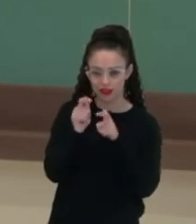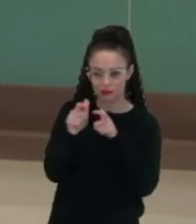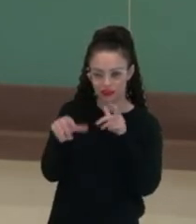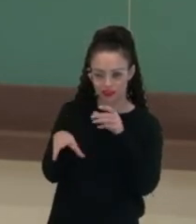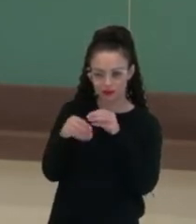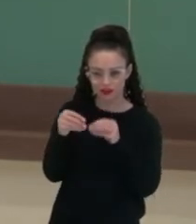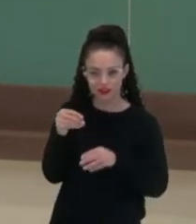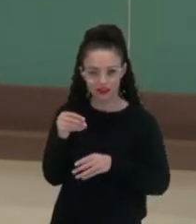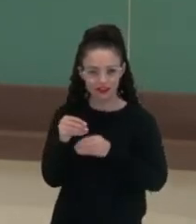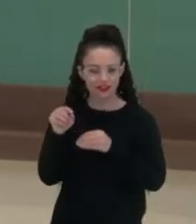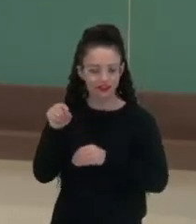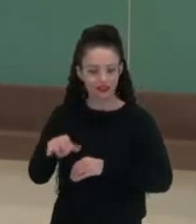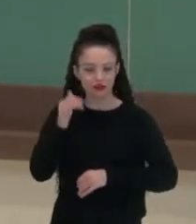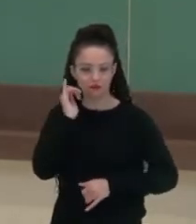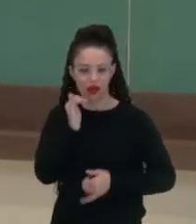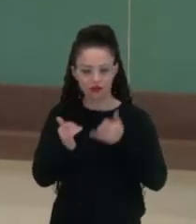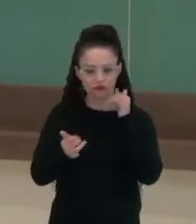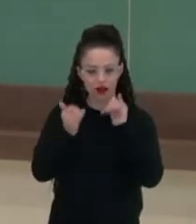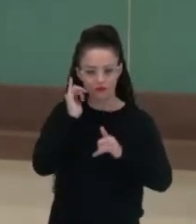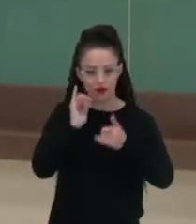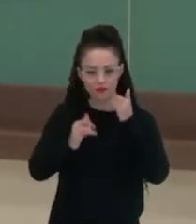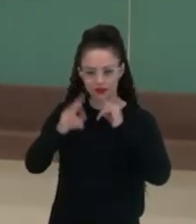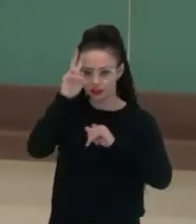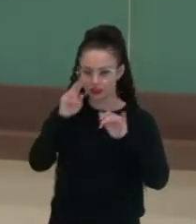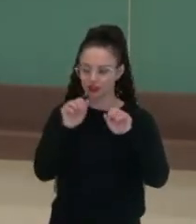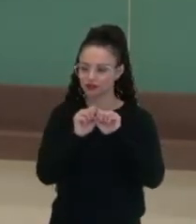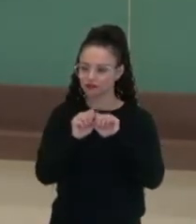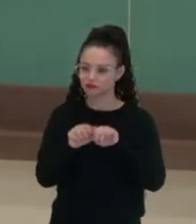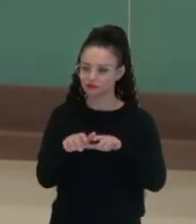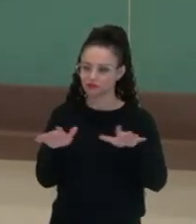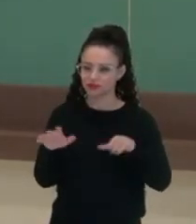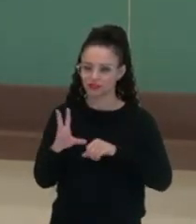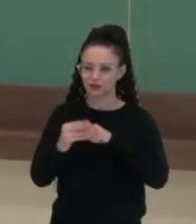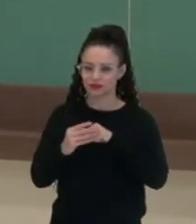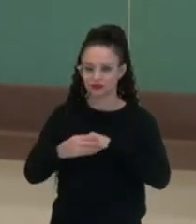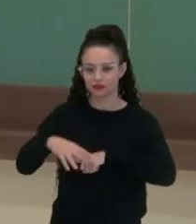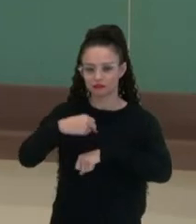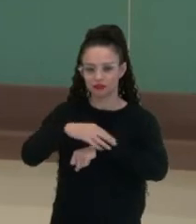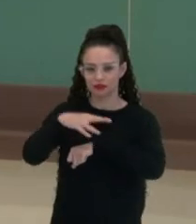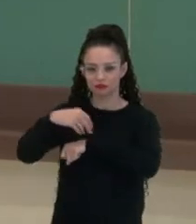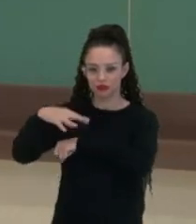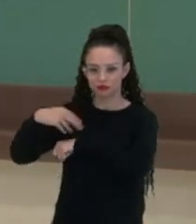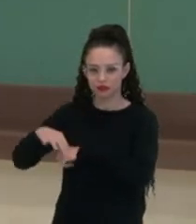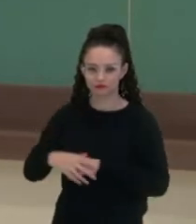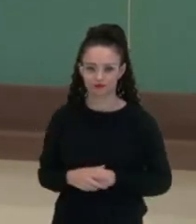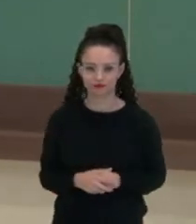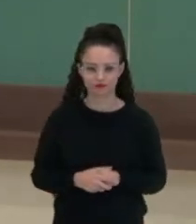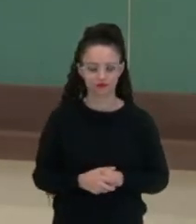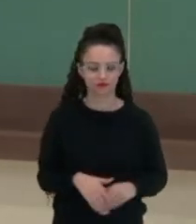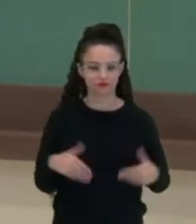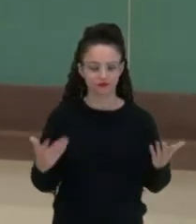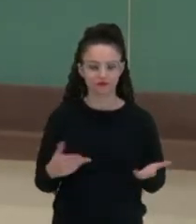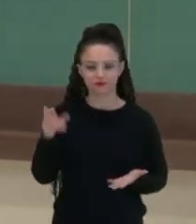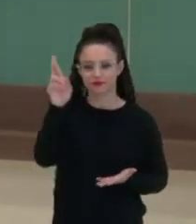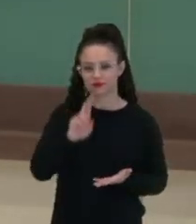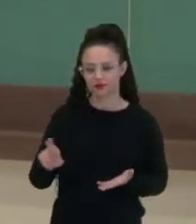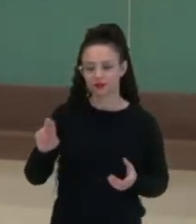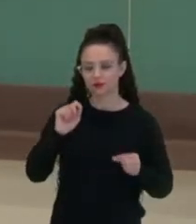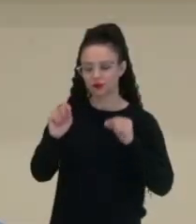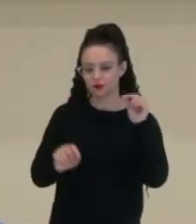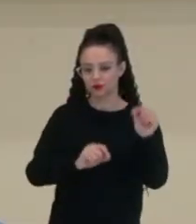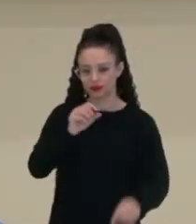ponto, eles vão contando histórias e ampliando esse conhecimento, né? Então, retomando, né? O